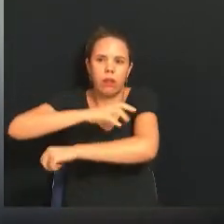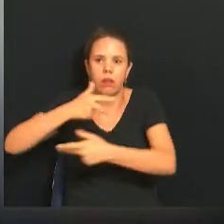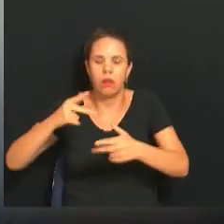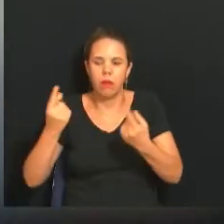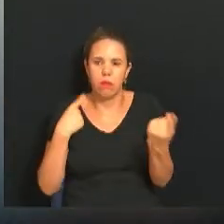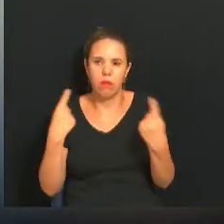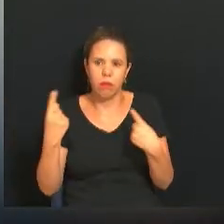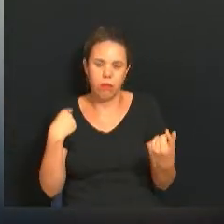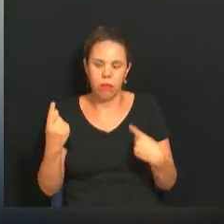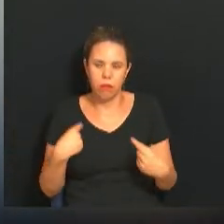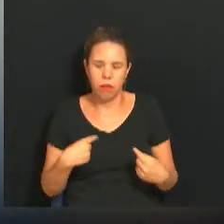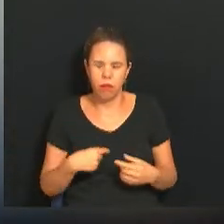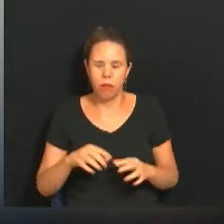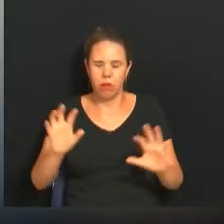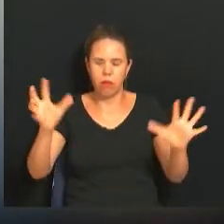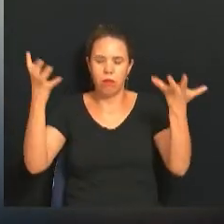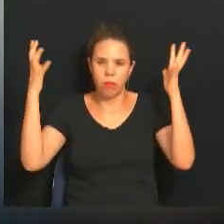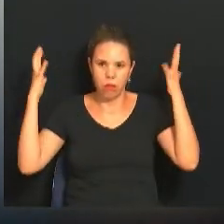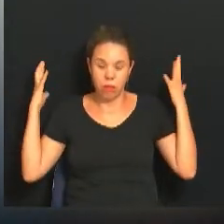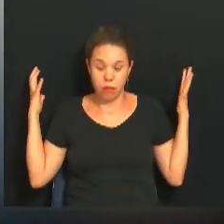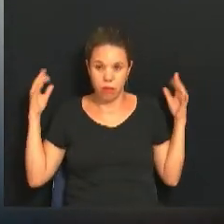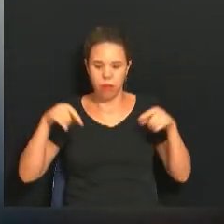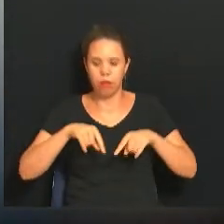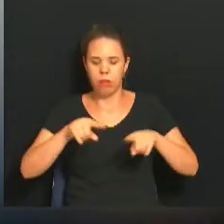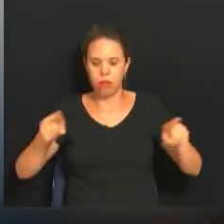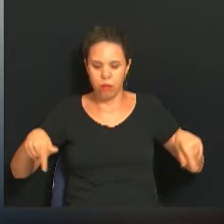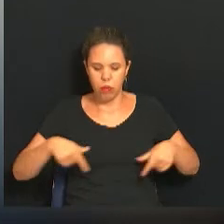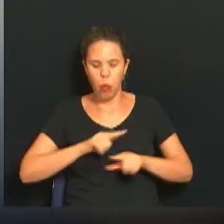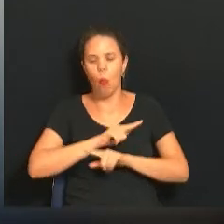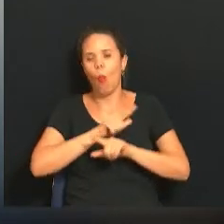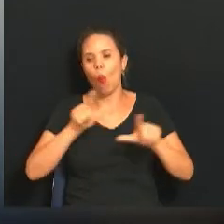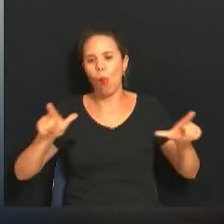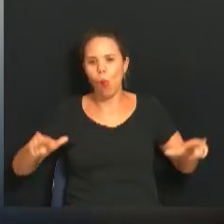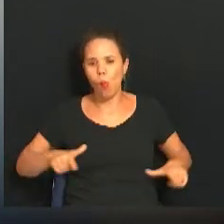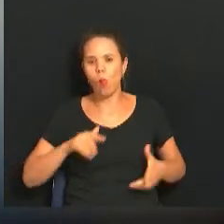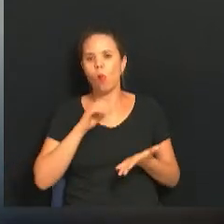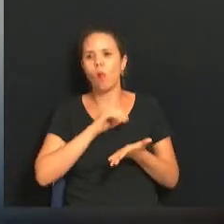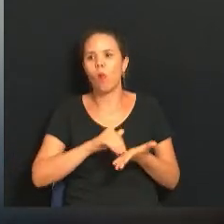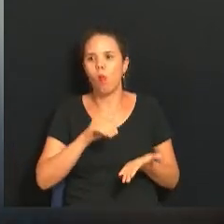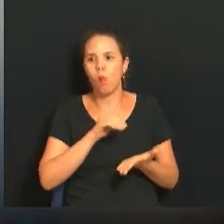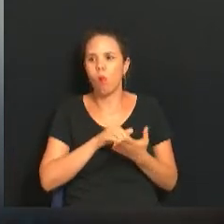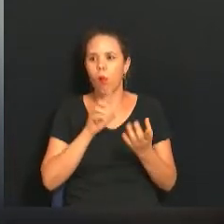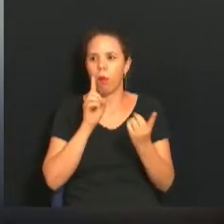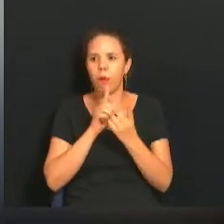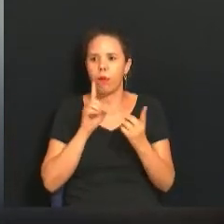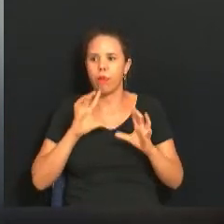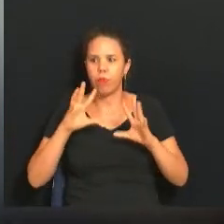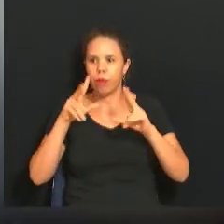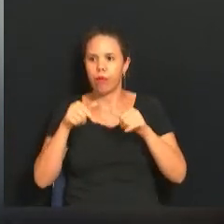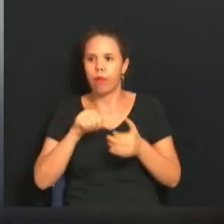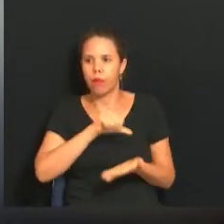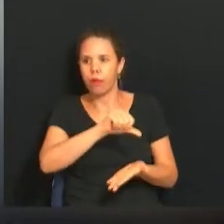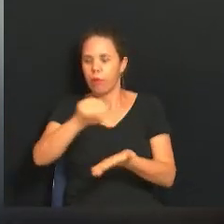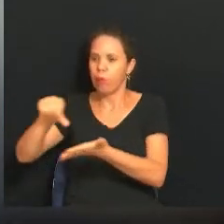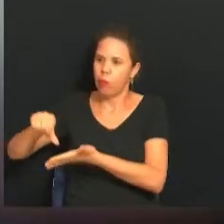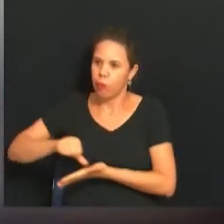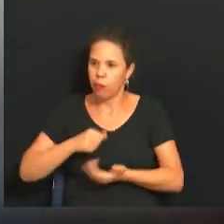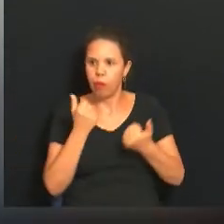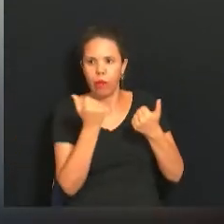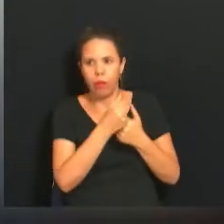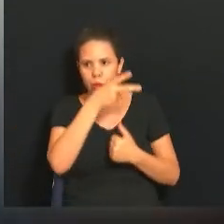avenidas, terrenos baldios, né? E a Secretaria de Serviços Públicos, todas as regionais, subprefeituras,